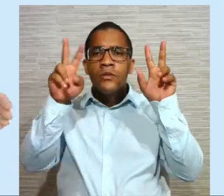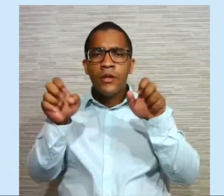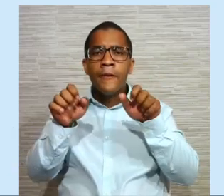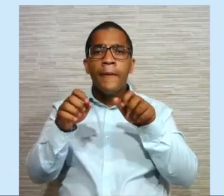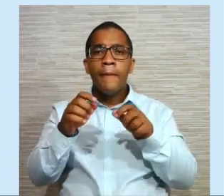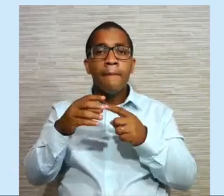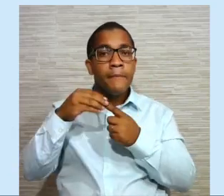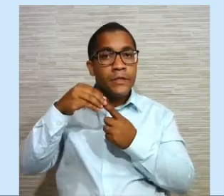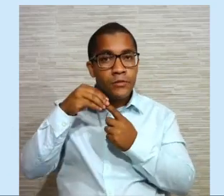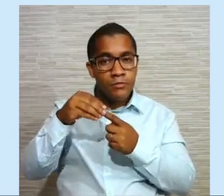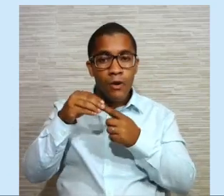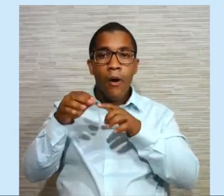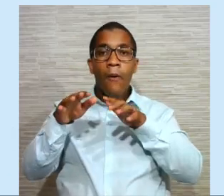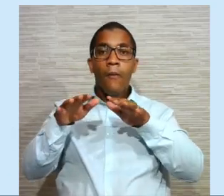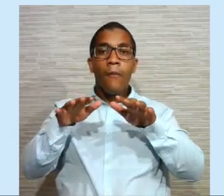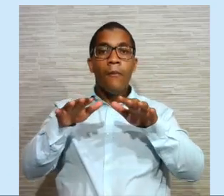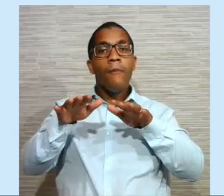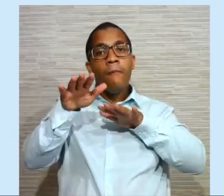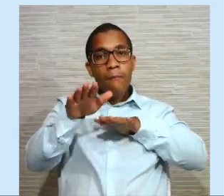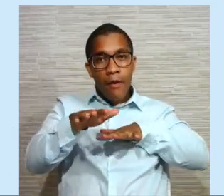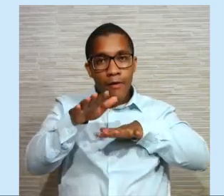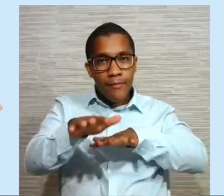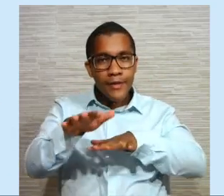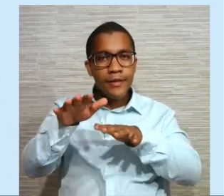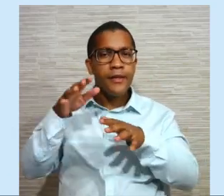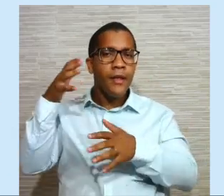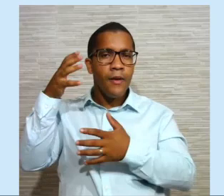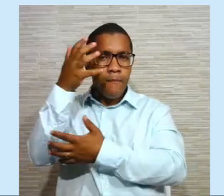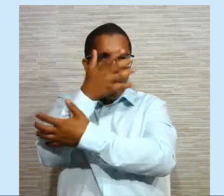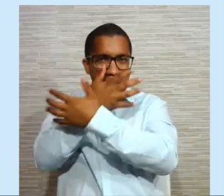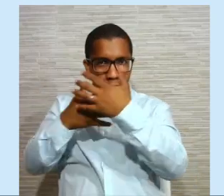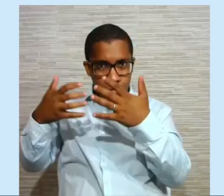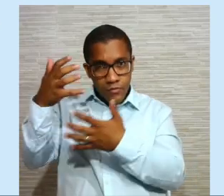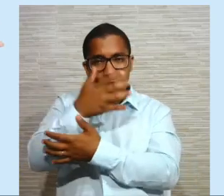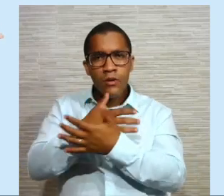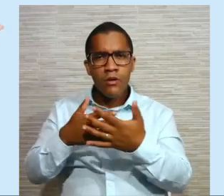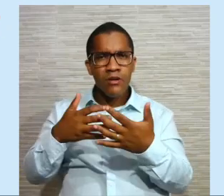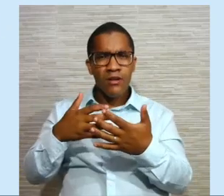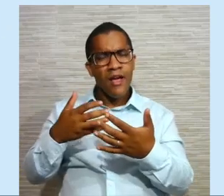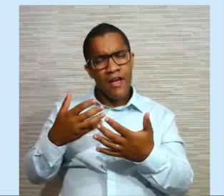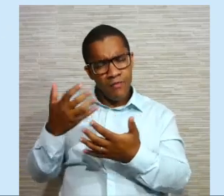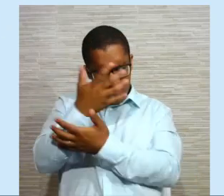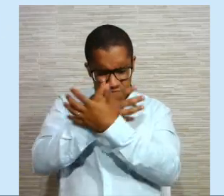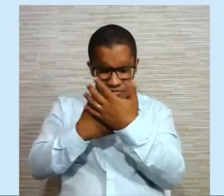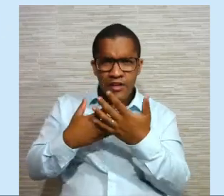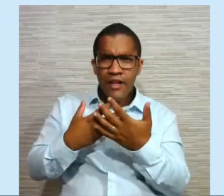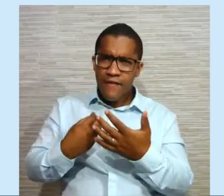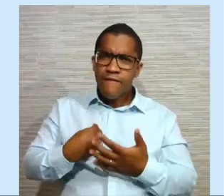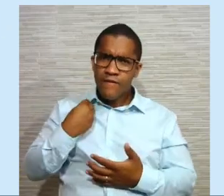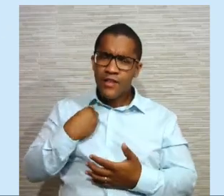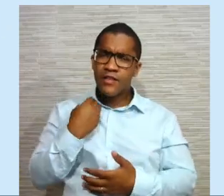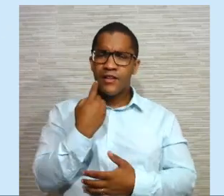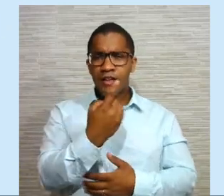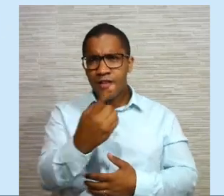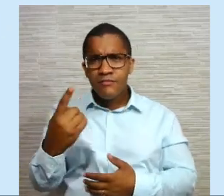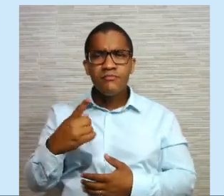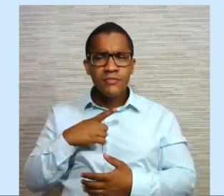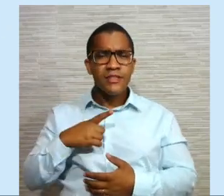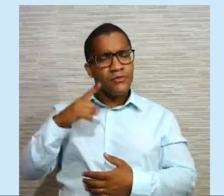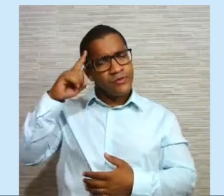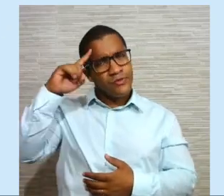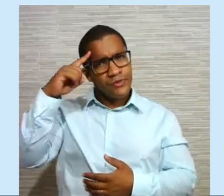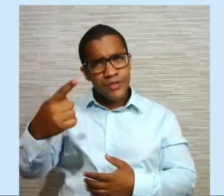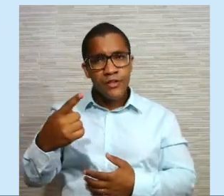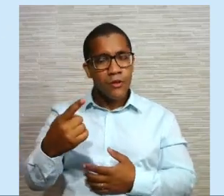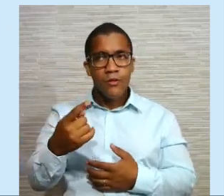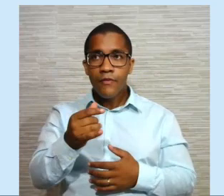principais movimentos da música. A música ela vai estar presente sempre em nossas vidas, né? Assim, se a gente vai no supermercado, a gente acaba